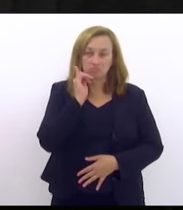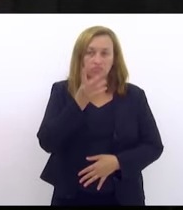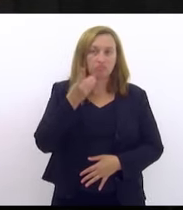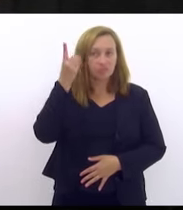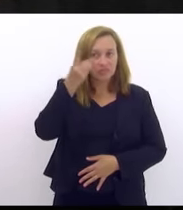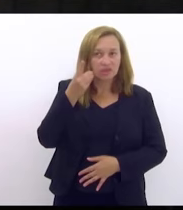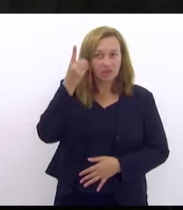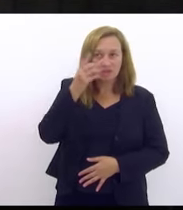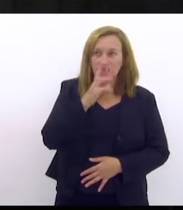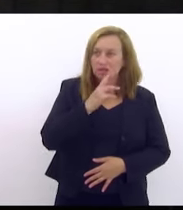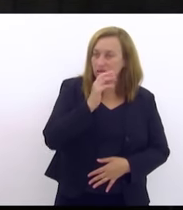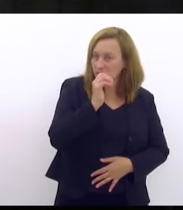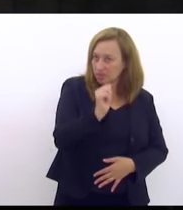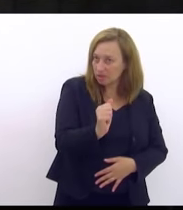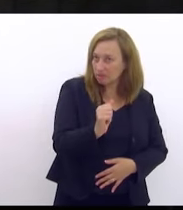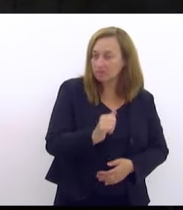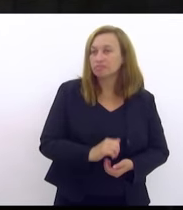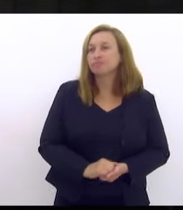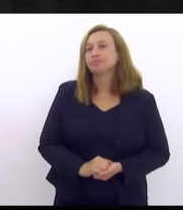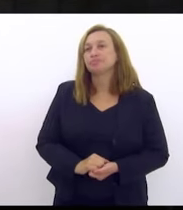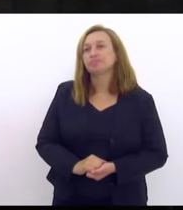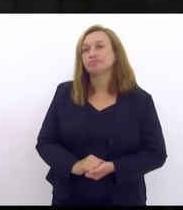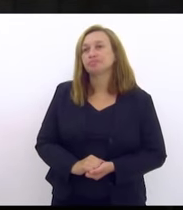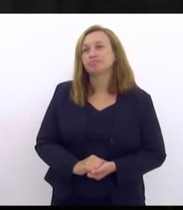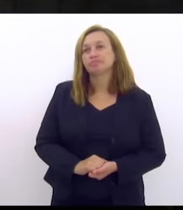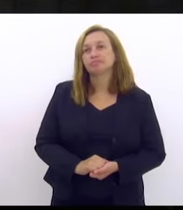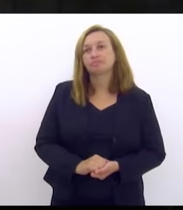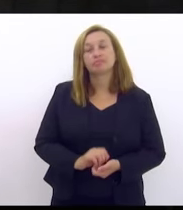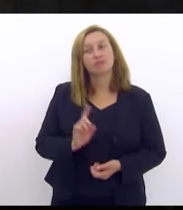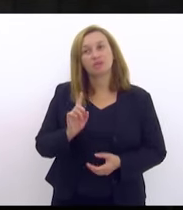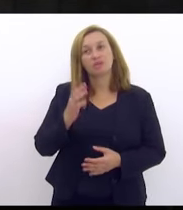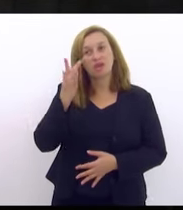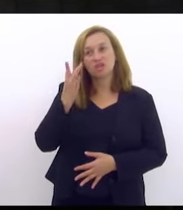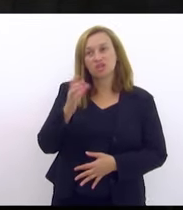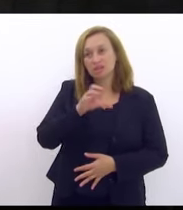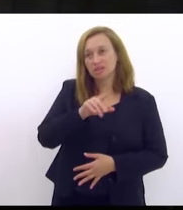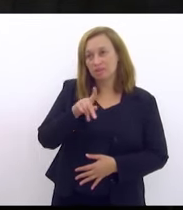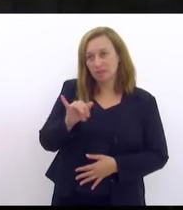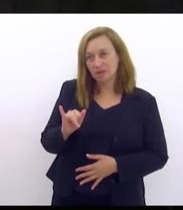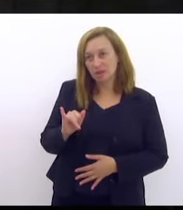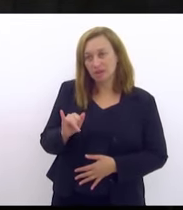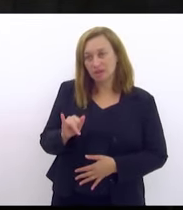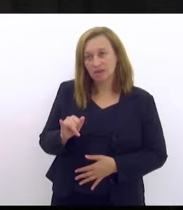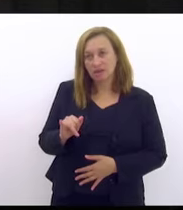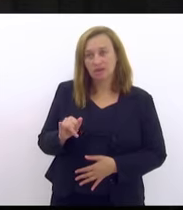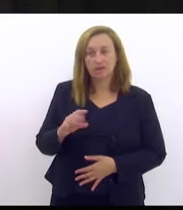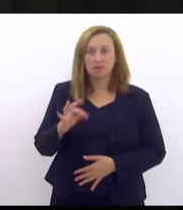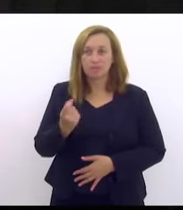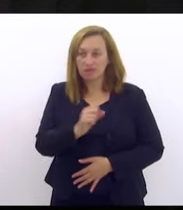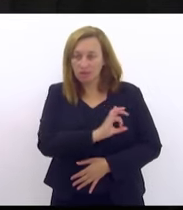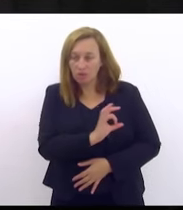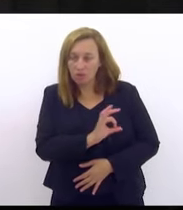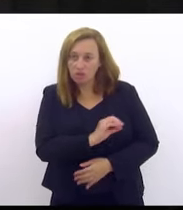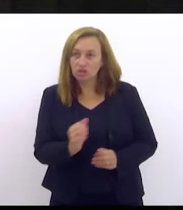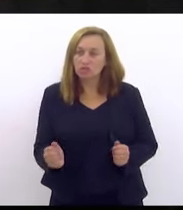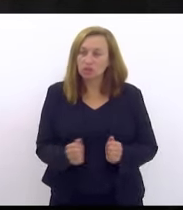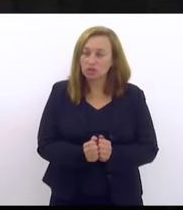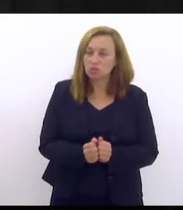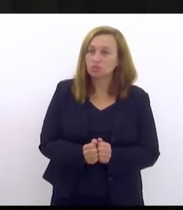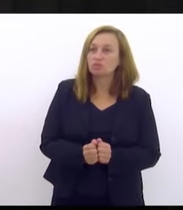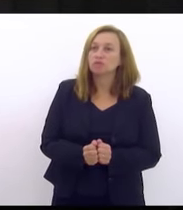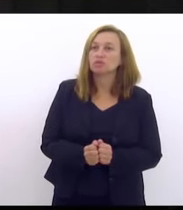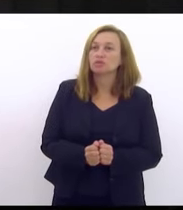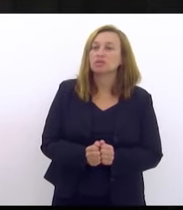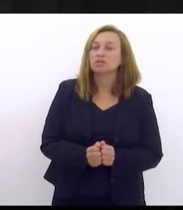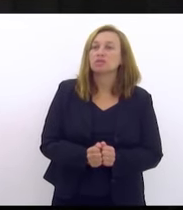deputado Rodrigo Amorim. Só mostrar que foi uma CPI, deputada Marta Rocha fez parte, uma CPI